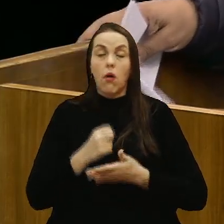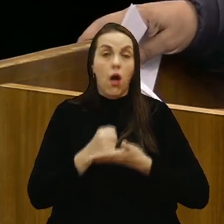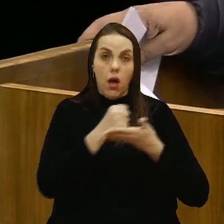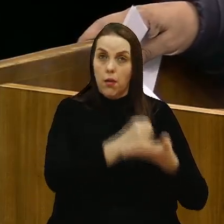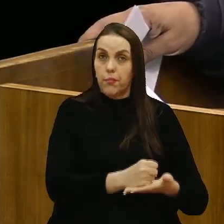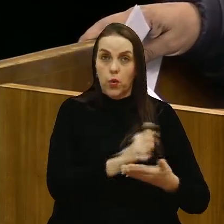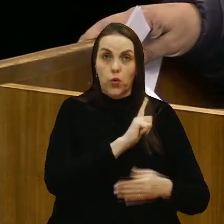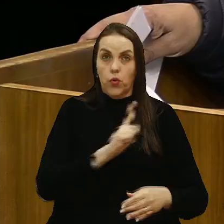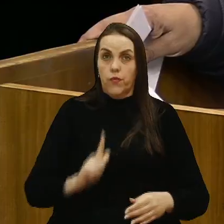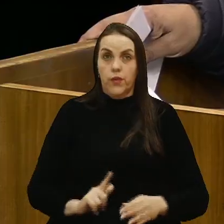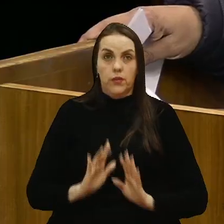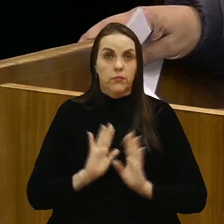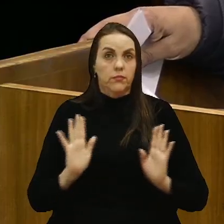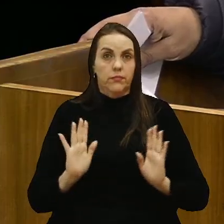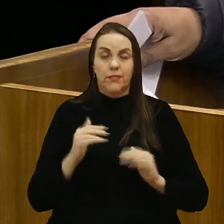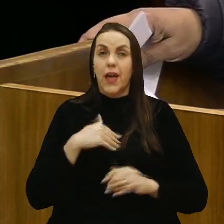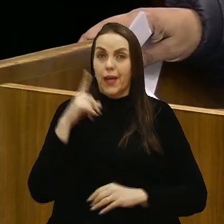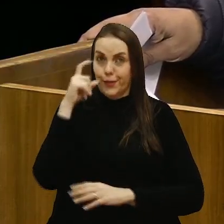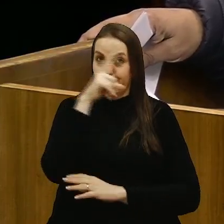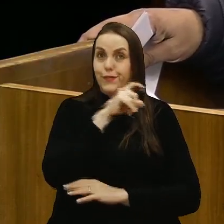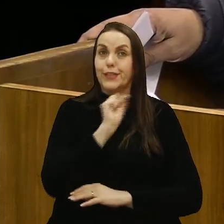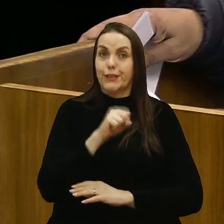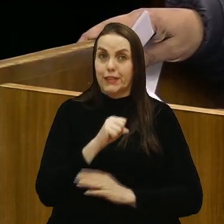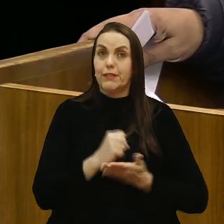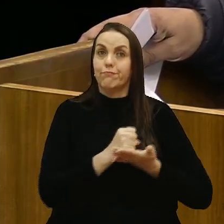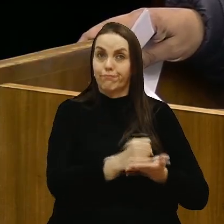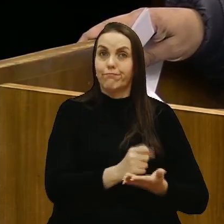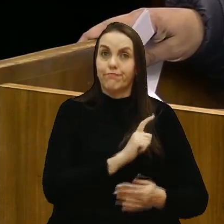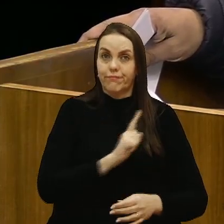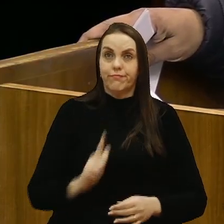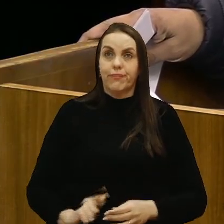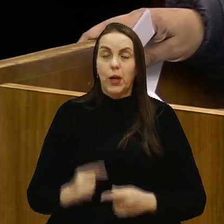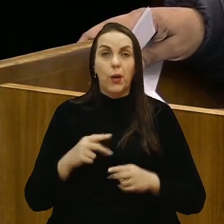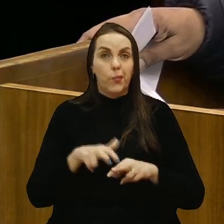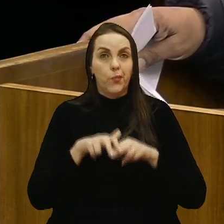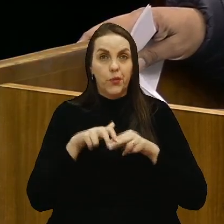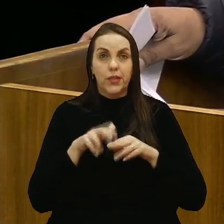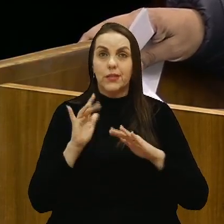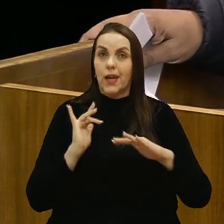nós que somos base é difícil. Por isso que não houve uma manifestação